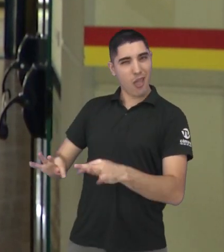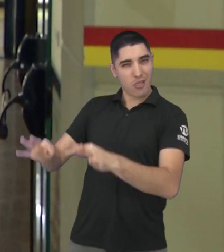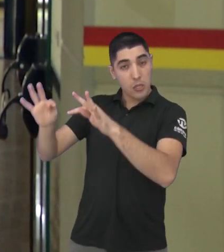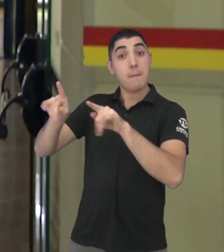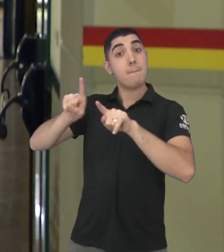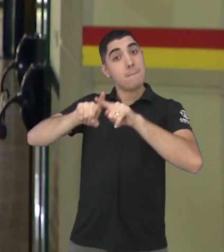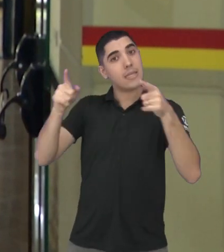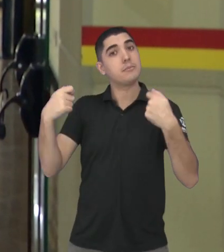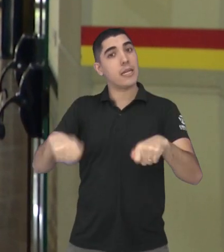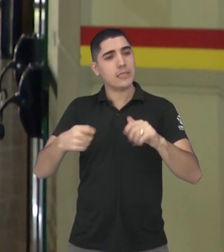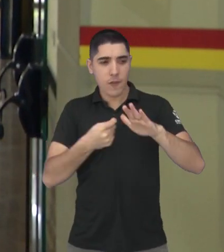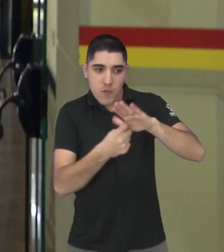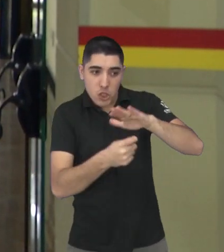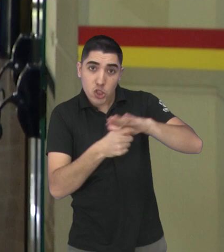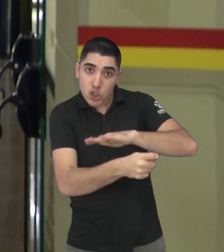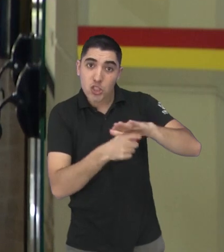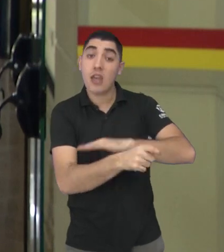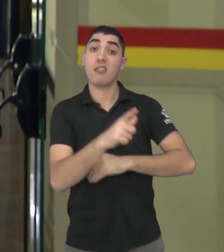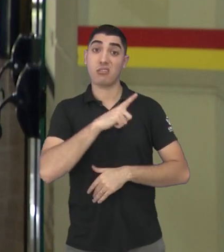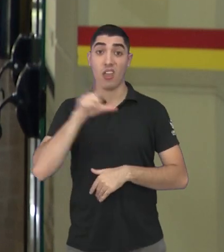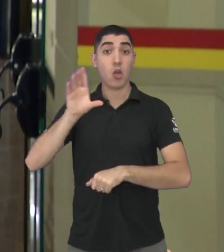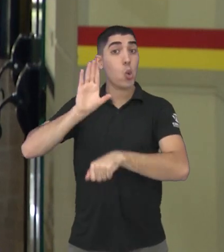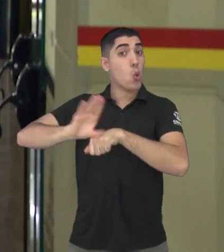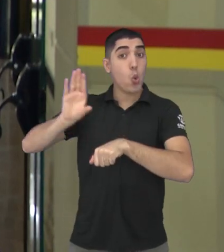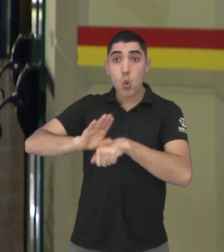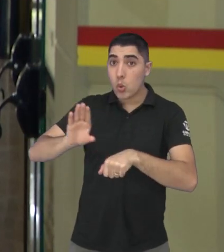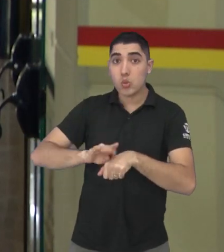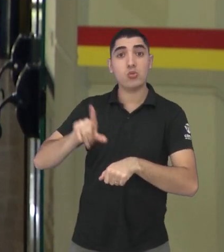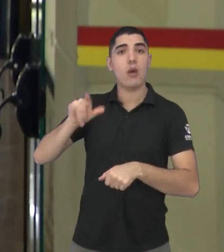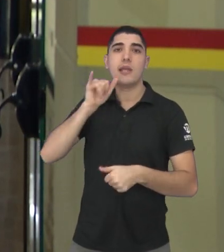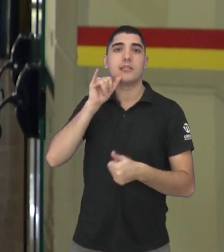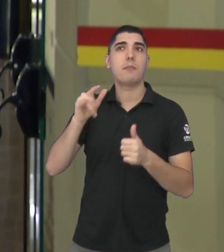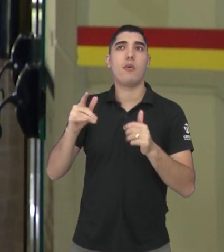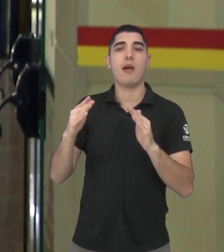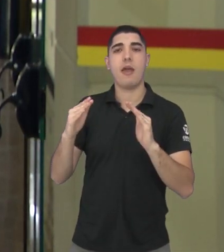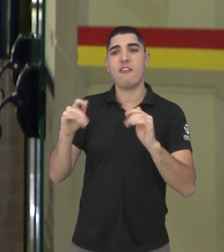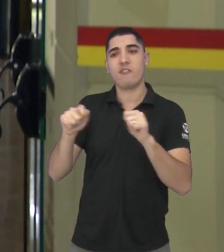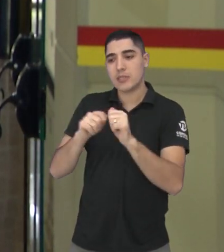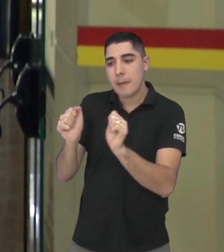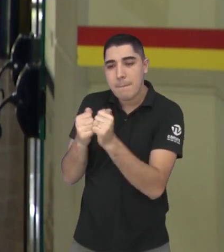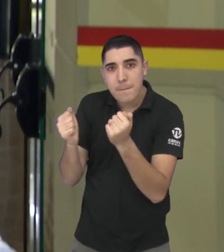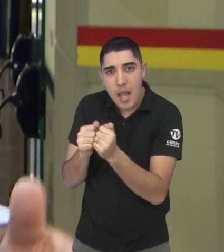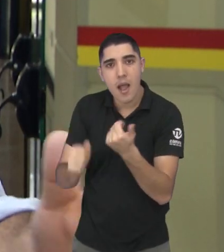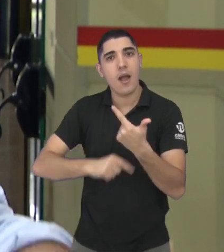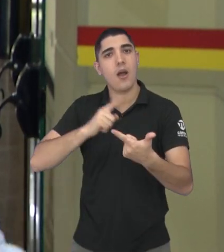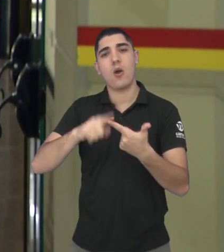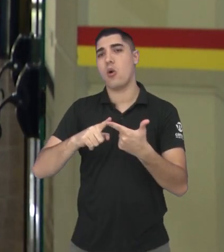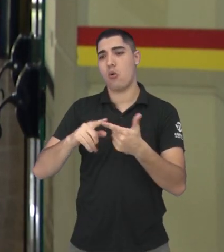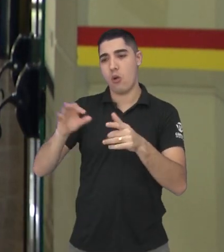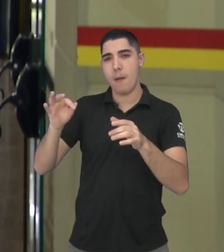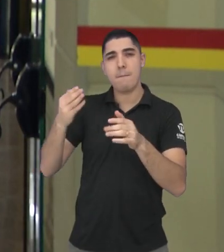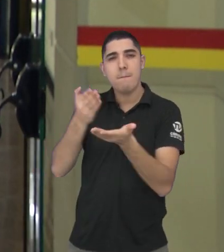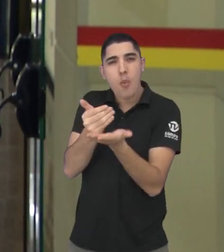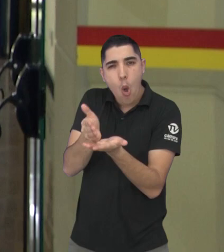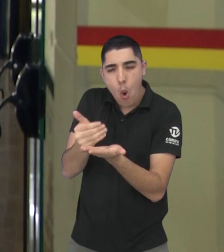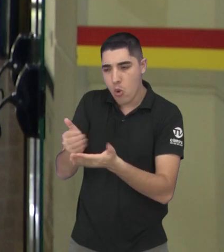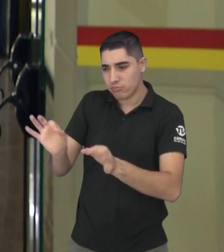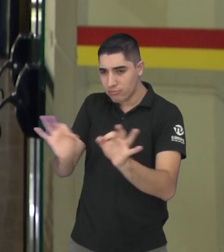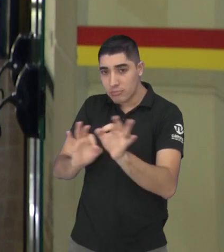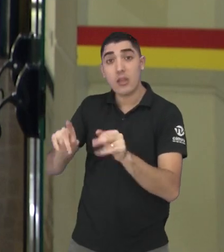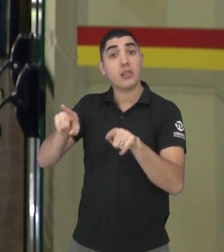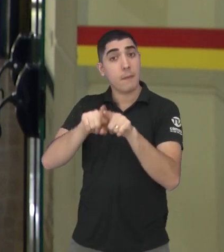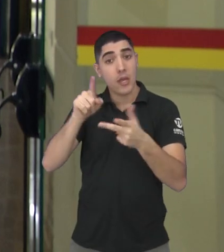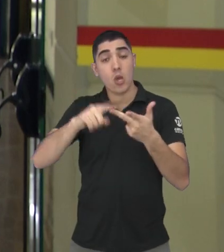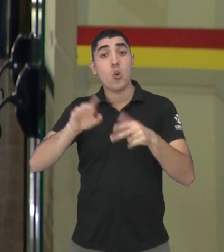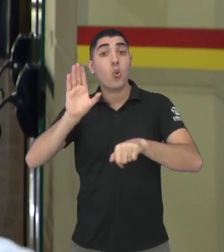tecnológica mas também vestia Às vezes tem cursos lá do qualificação José de padeiro confeiteiro às vezes de tecnologia